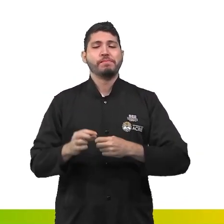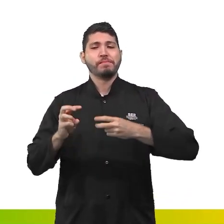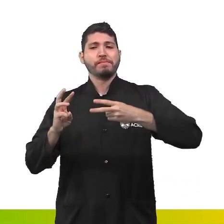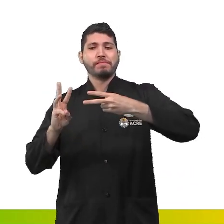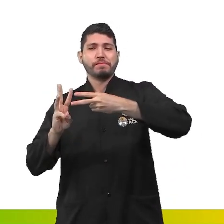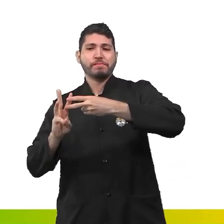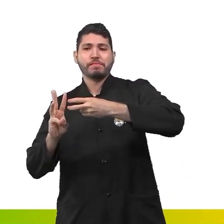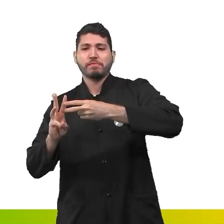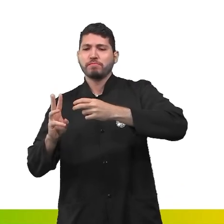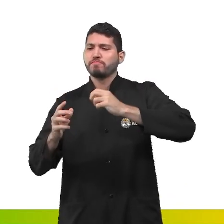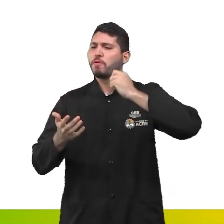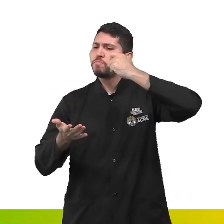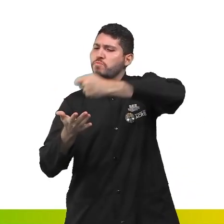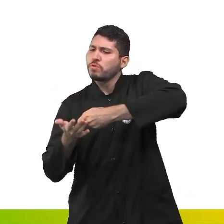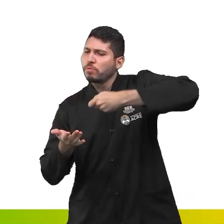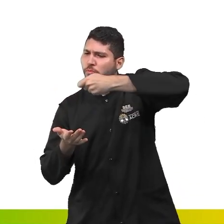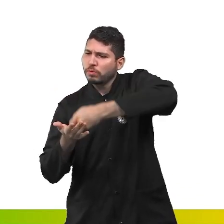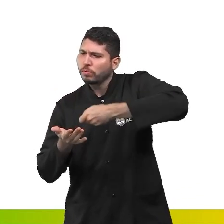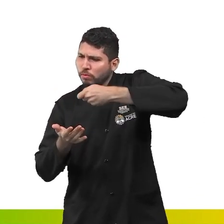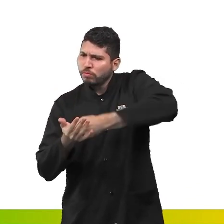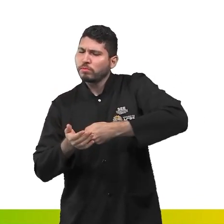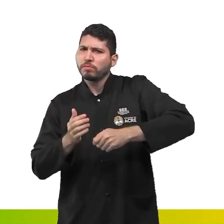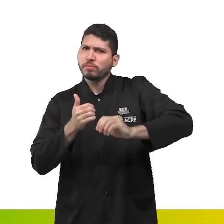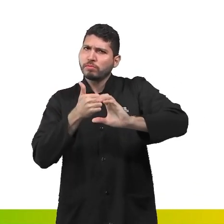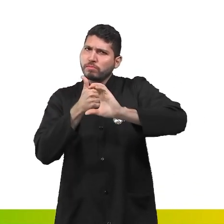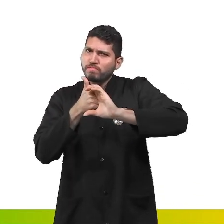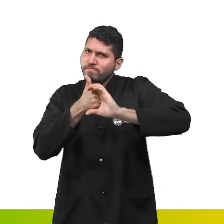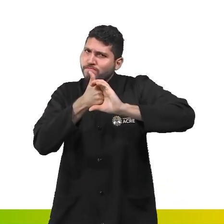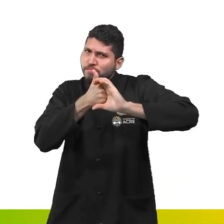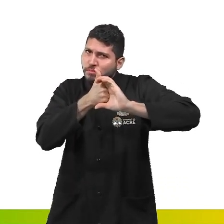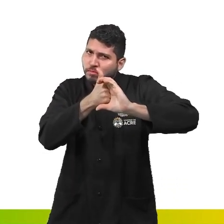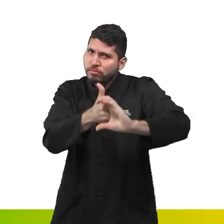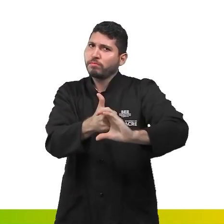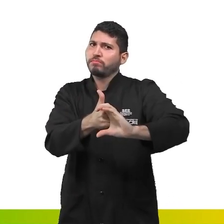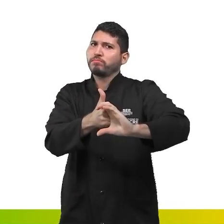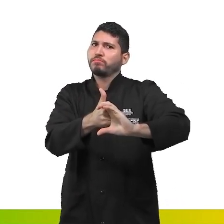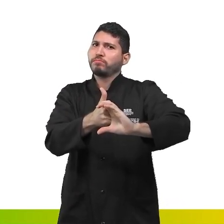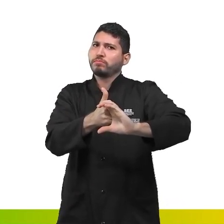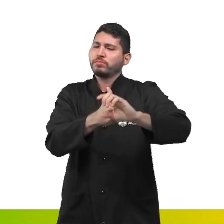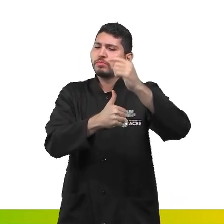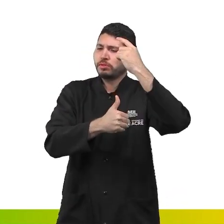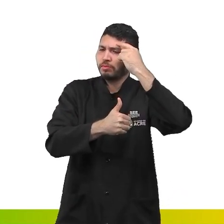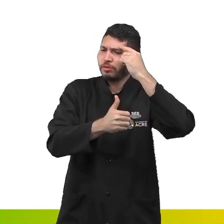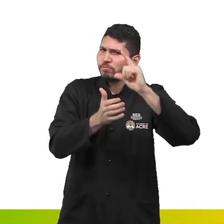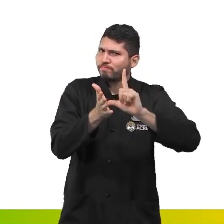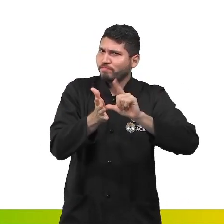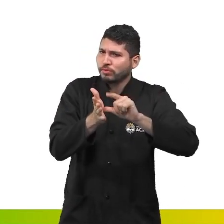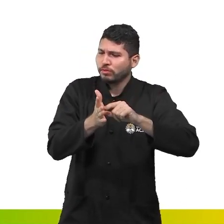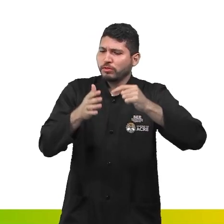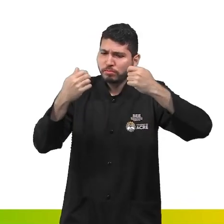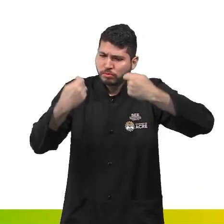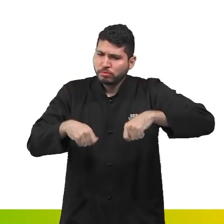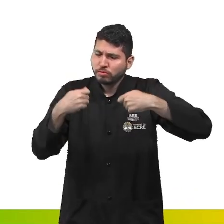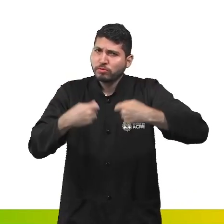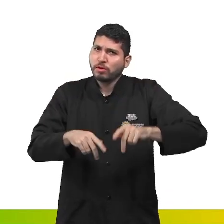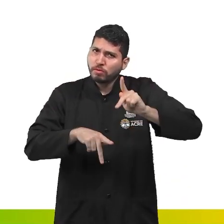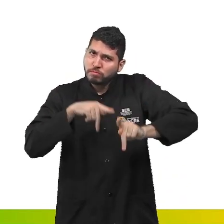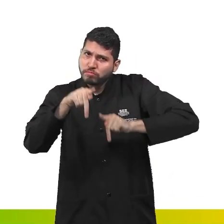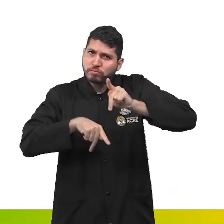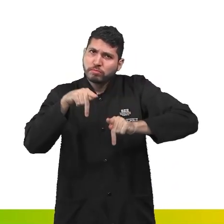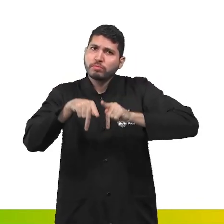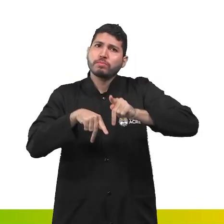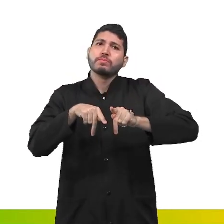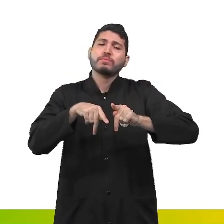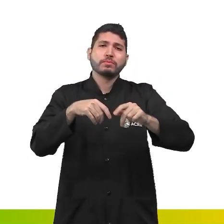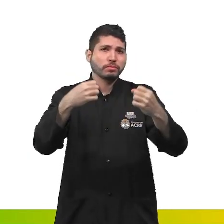ao cristianismo, a ideia de que eles eram atrasados e precisavam ser civilizados, e